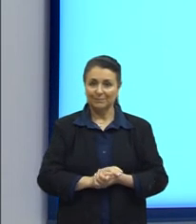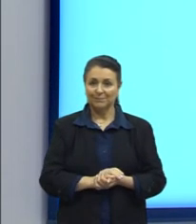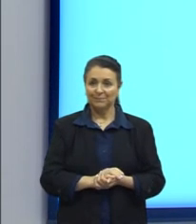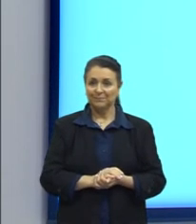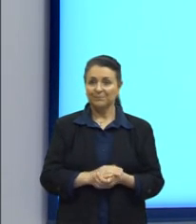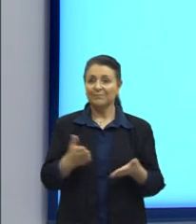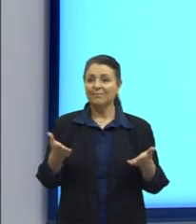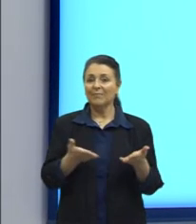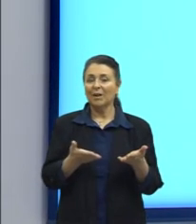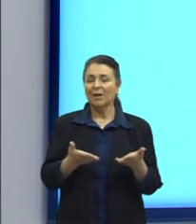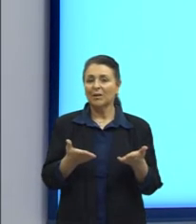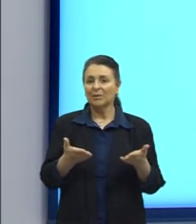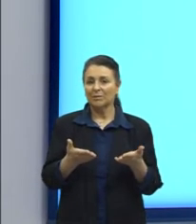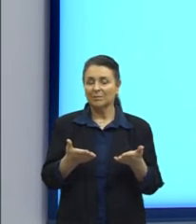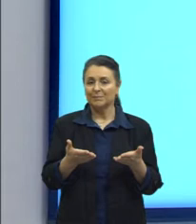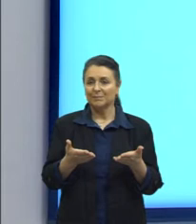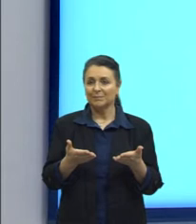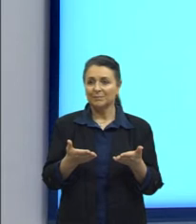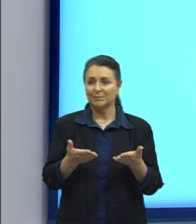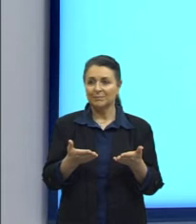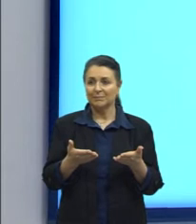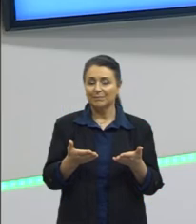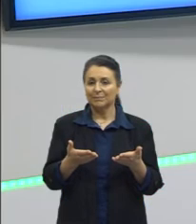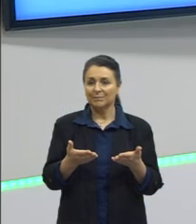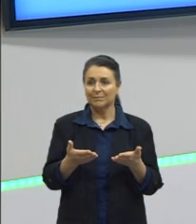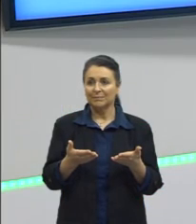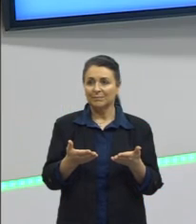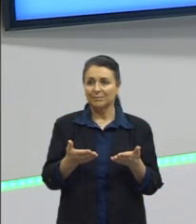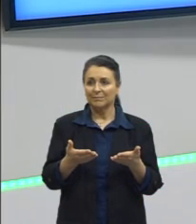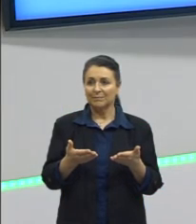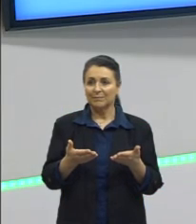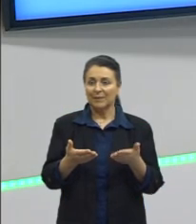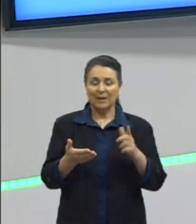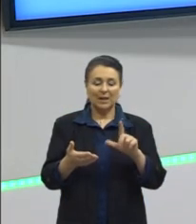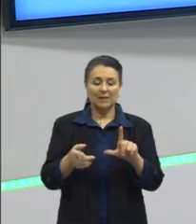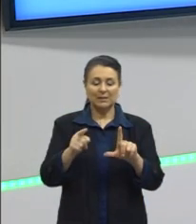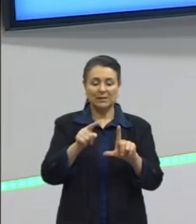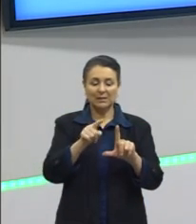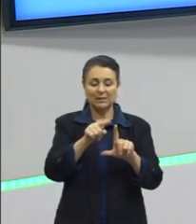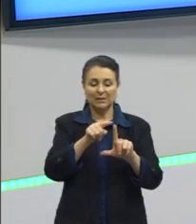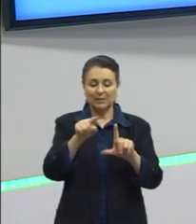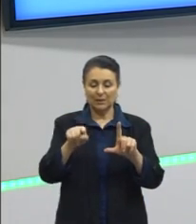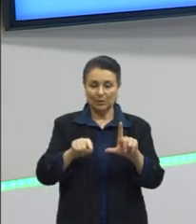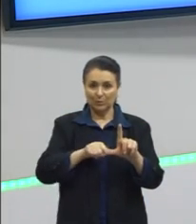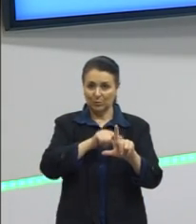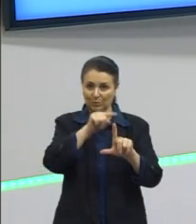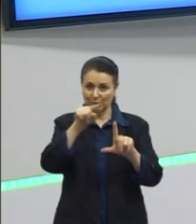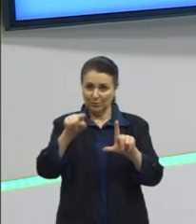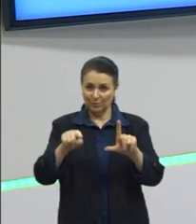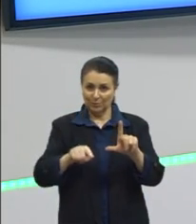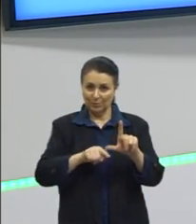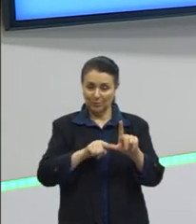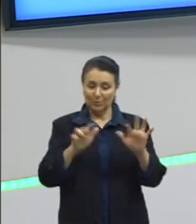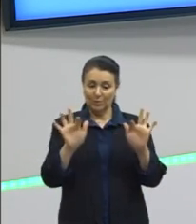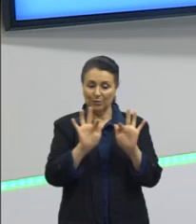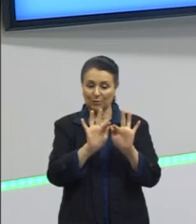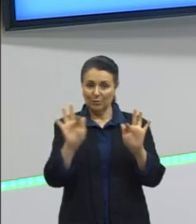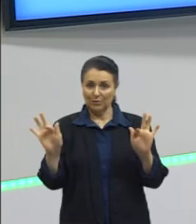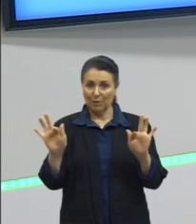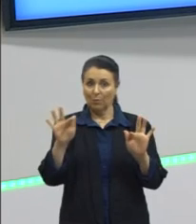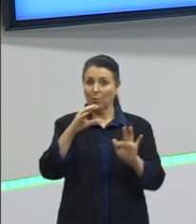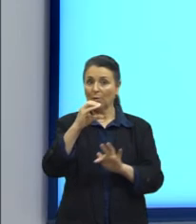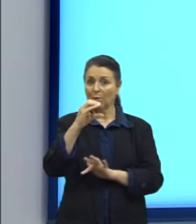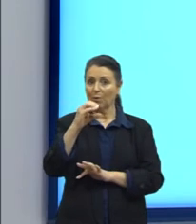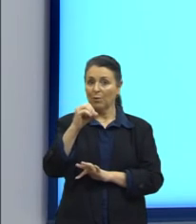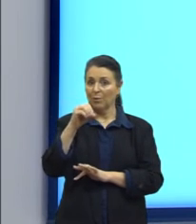bom agora a gente vai passar essa esse círculo para a função a função cosseno